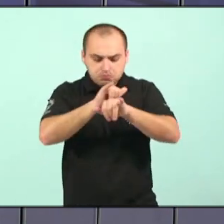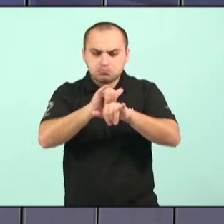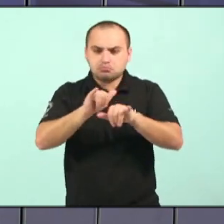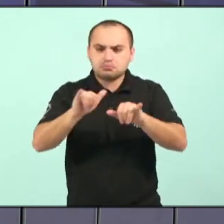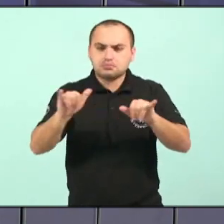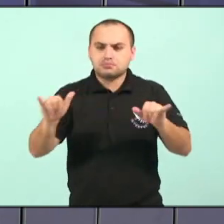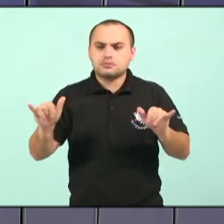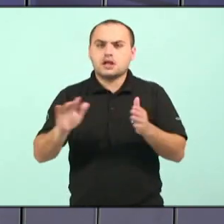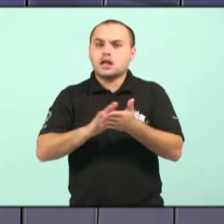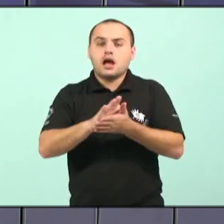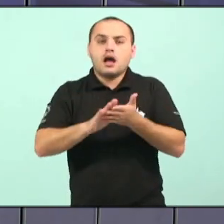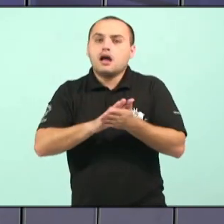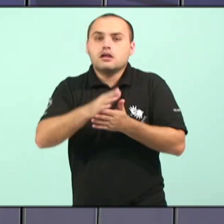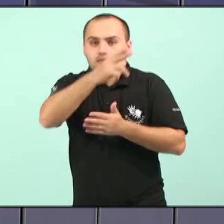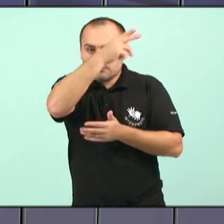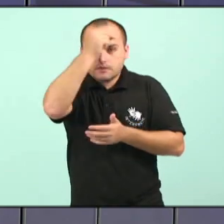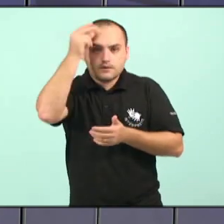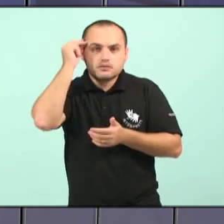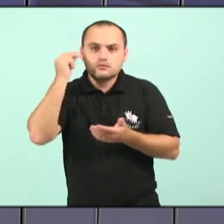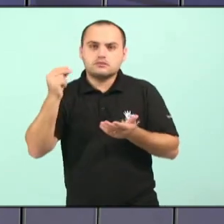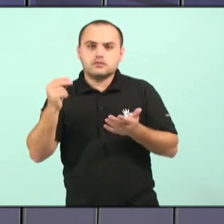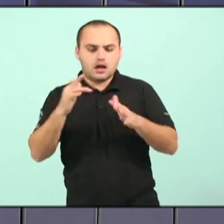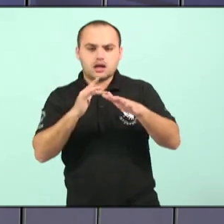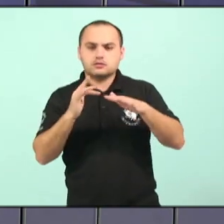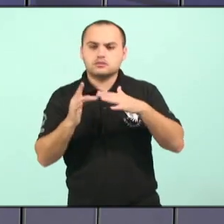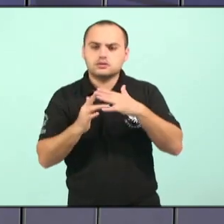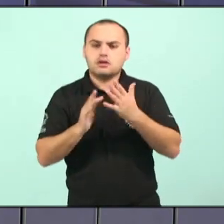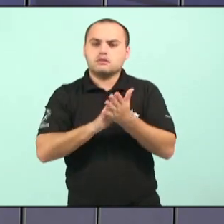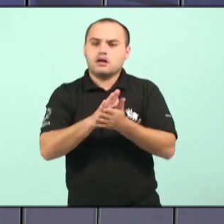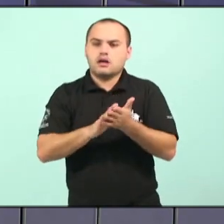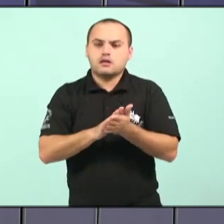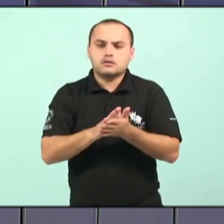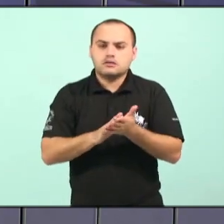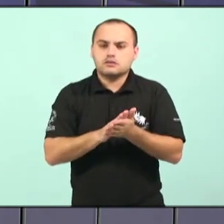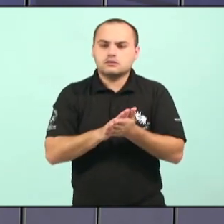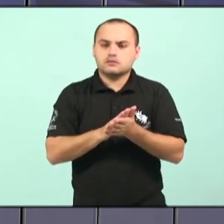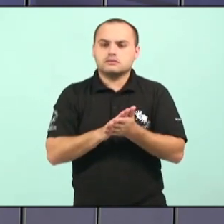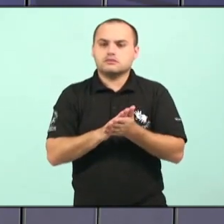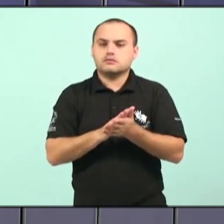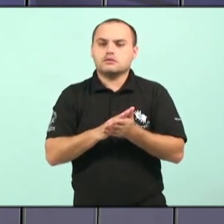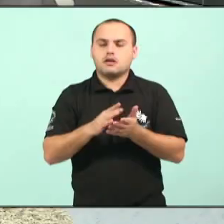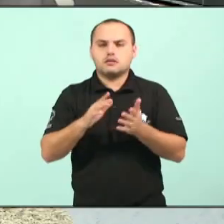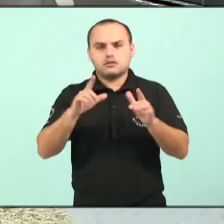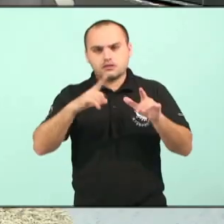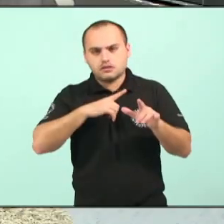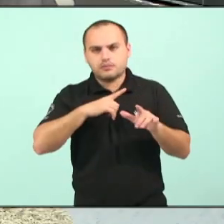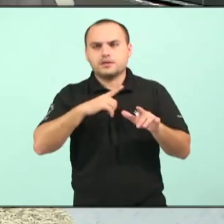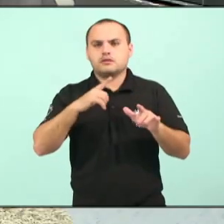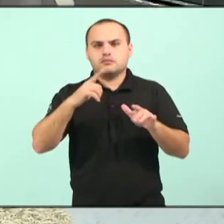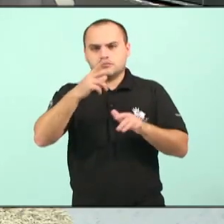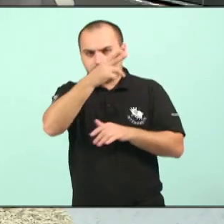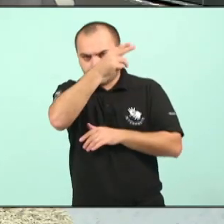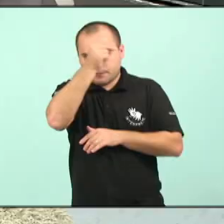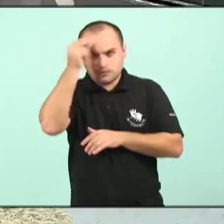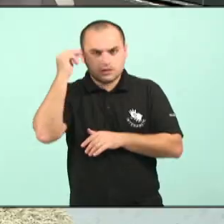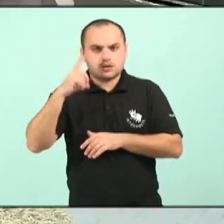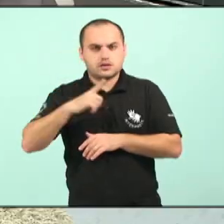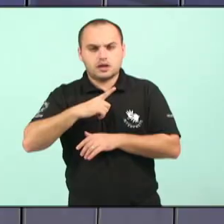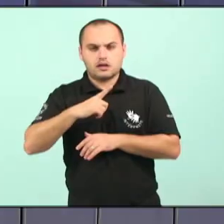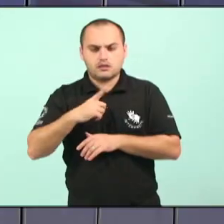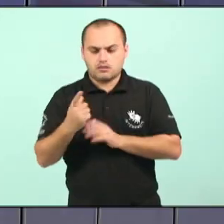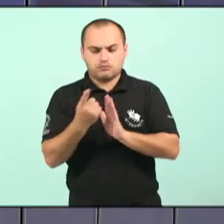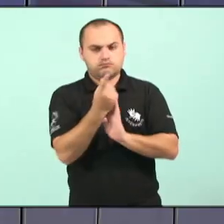prefeitura, mesmo sem divulgação em rede social da prefeitura, divulgação alguma mesmo, com a prefeitura tendo um orçamento